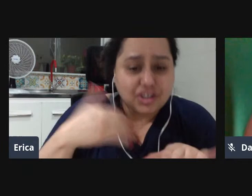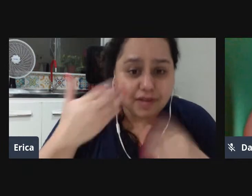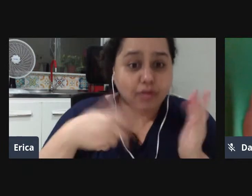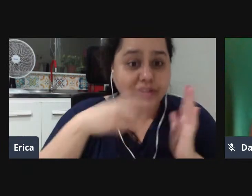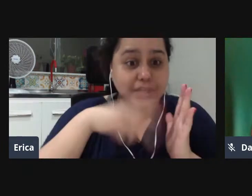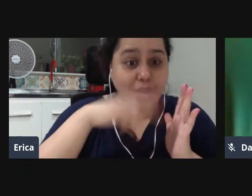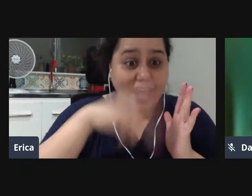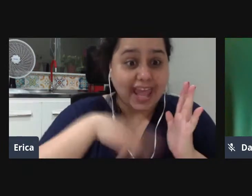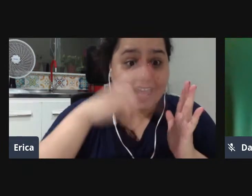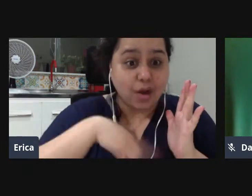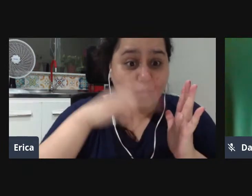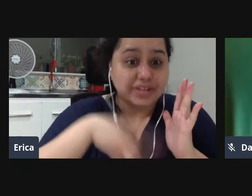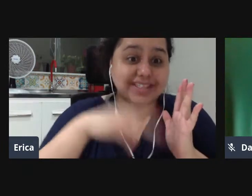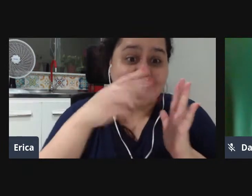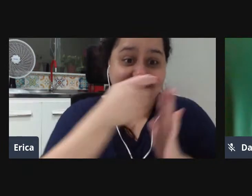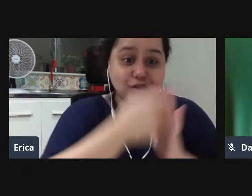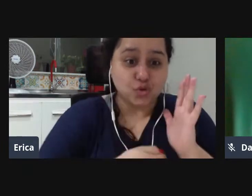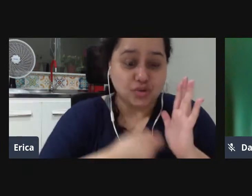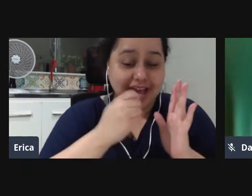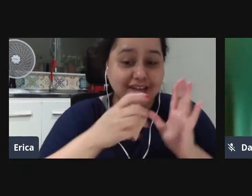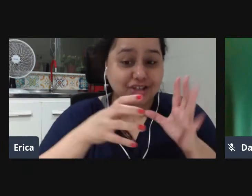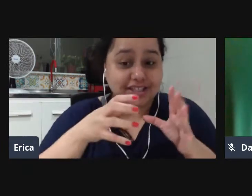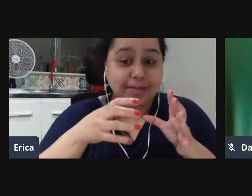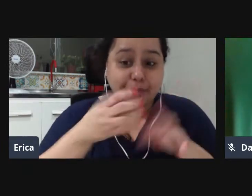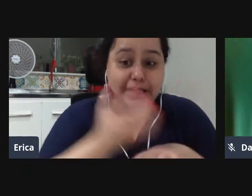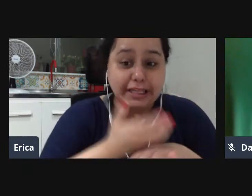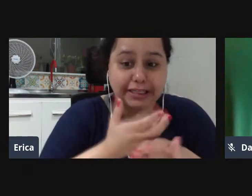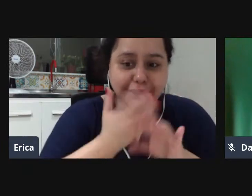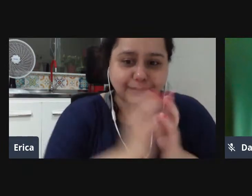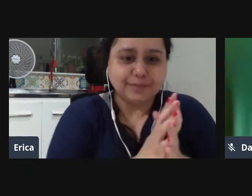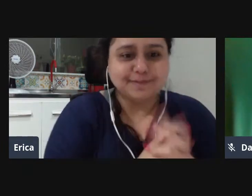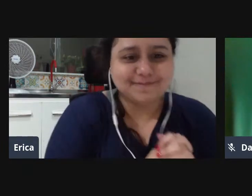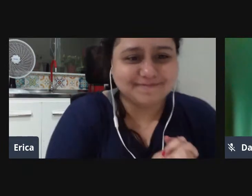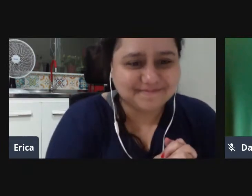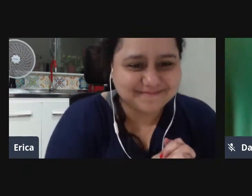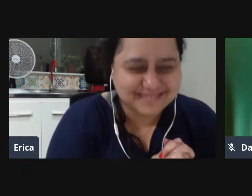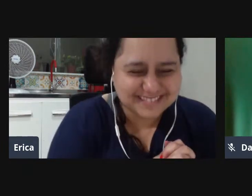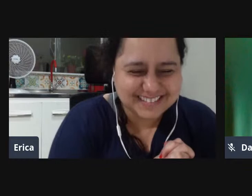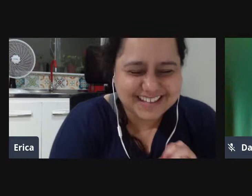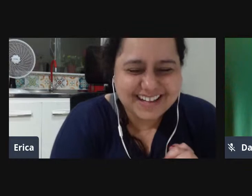E a gente vai conversando. Leiam os textos da disciplina.